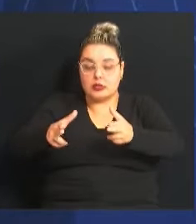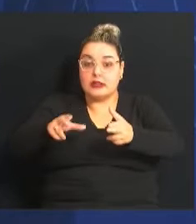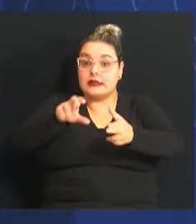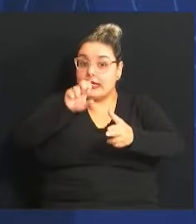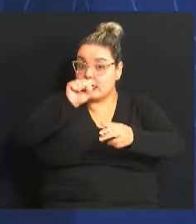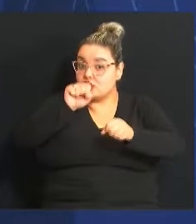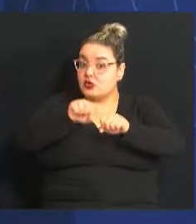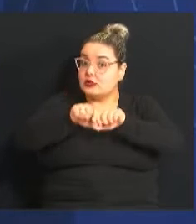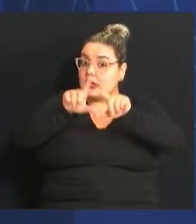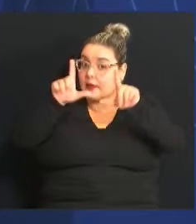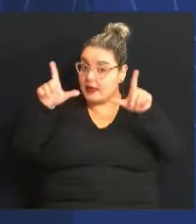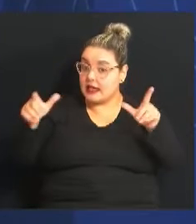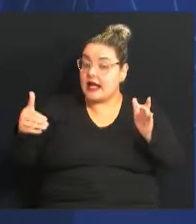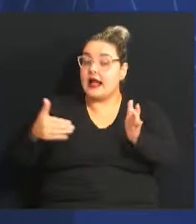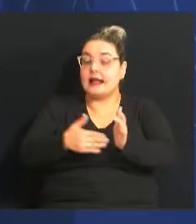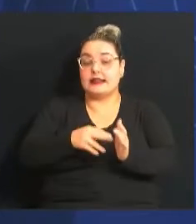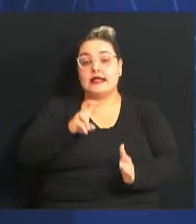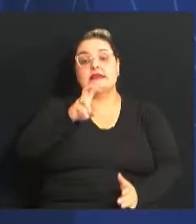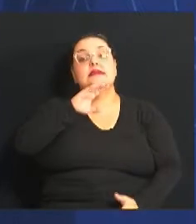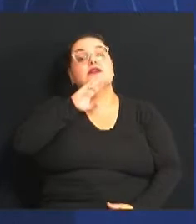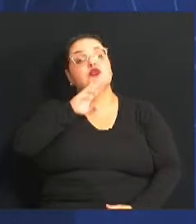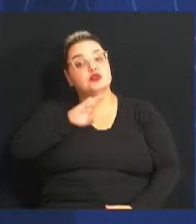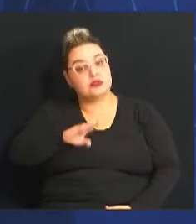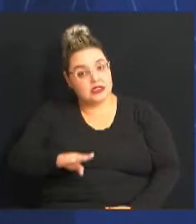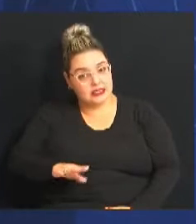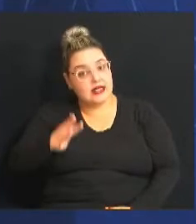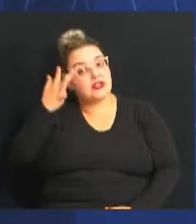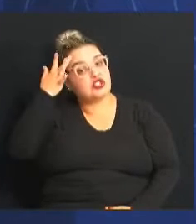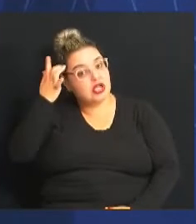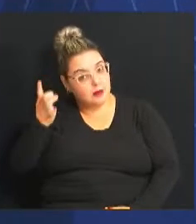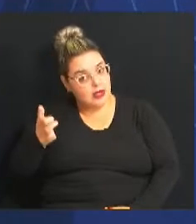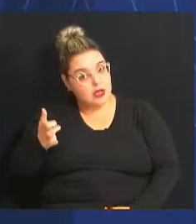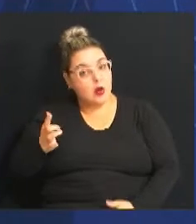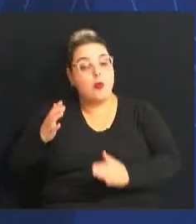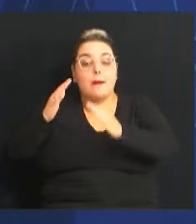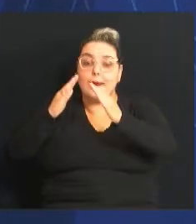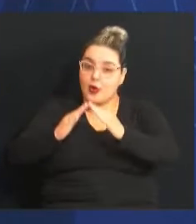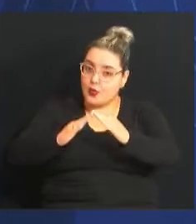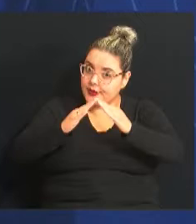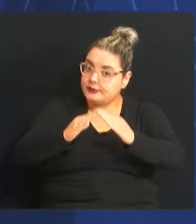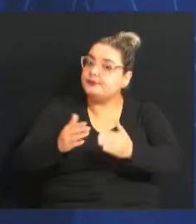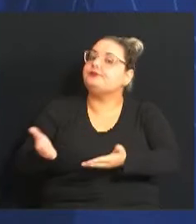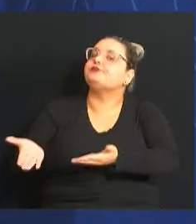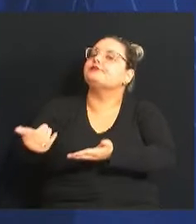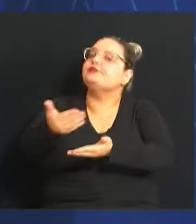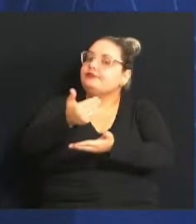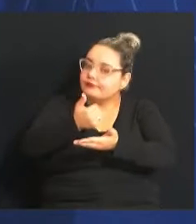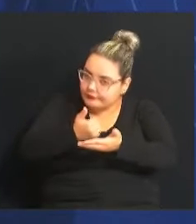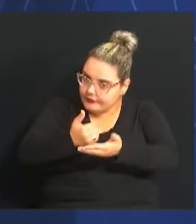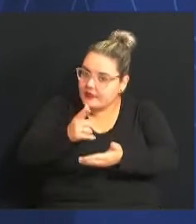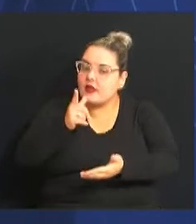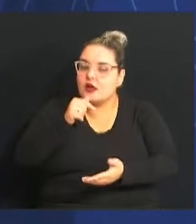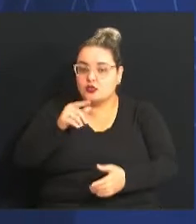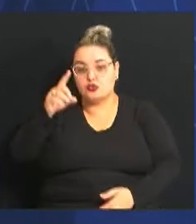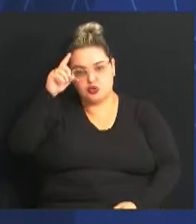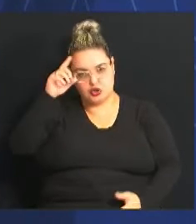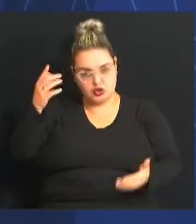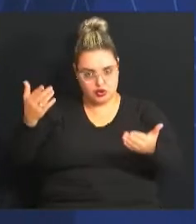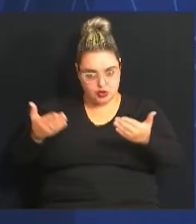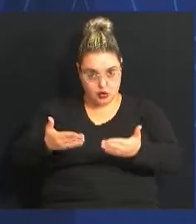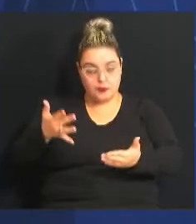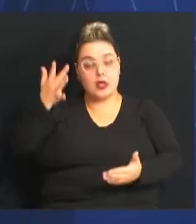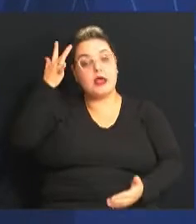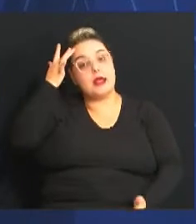da manhã às 5 horas da tarde. Então, moradores, façam a reserva no dia de hoje. E